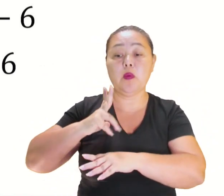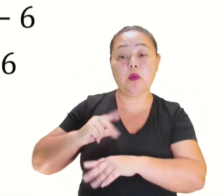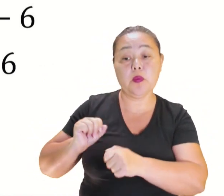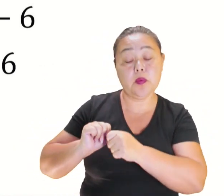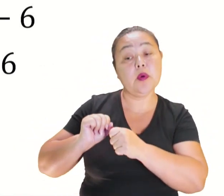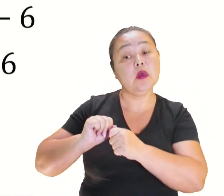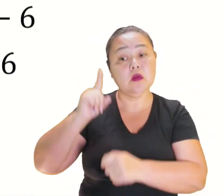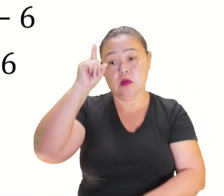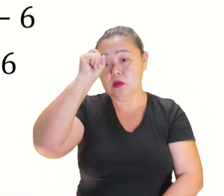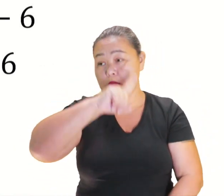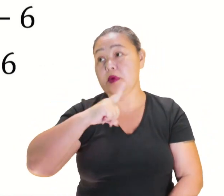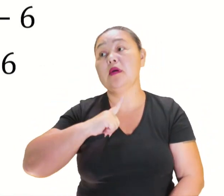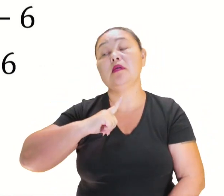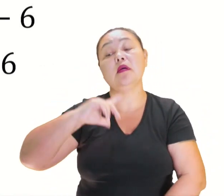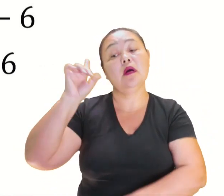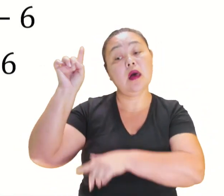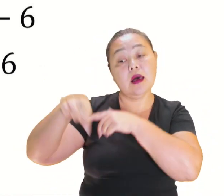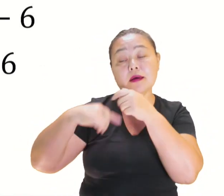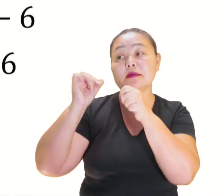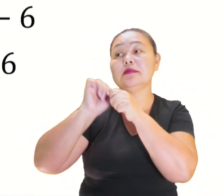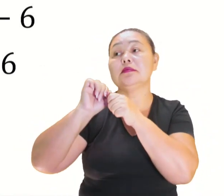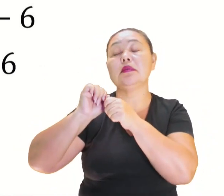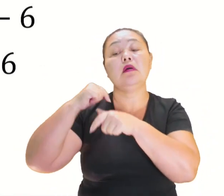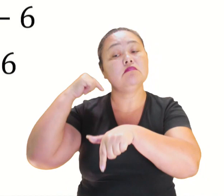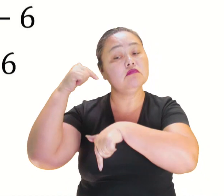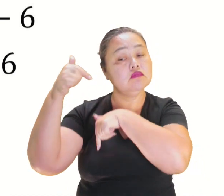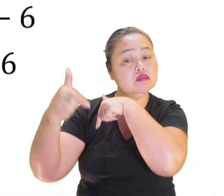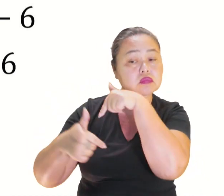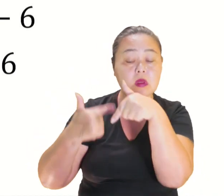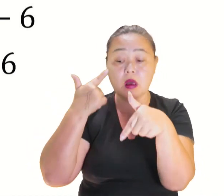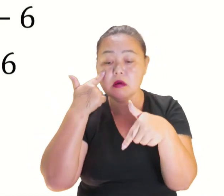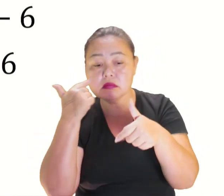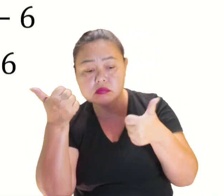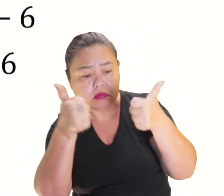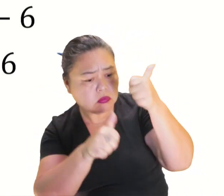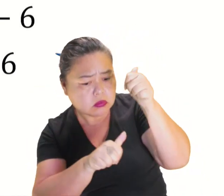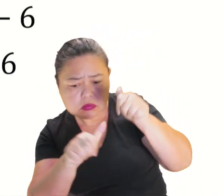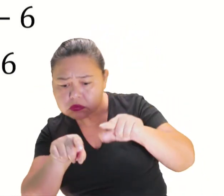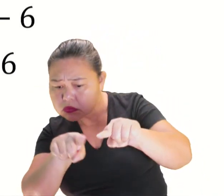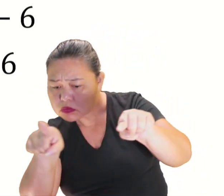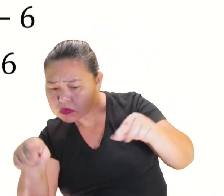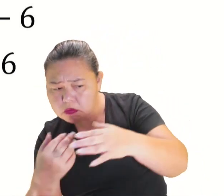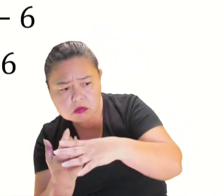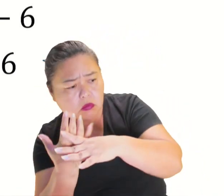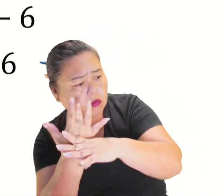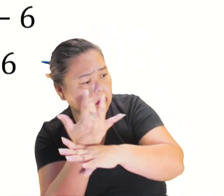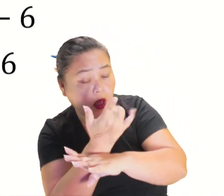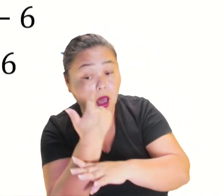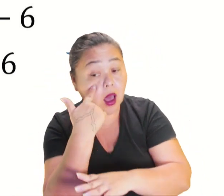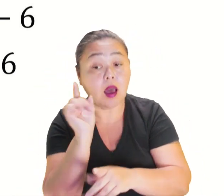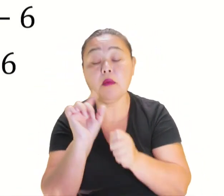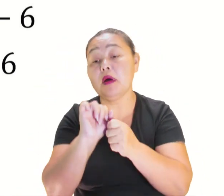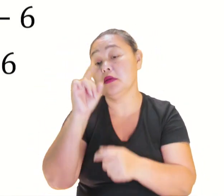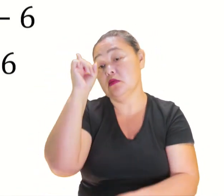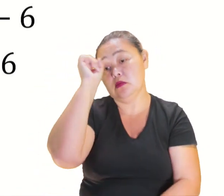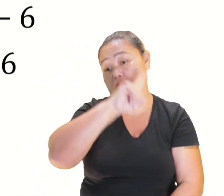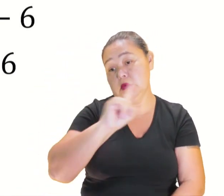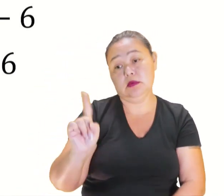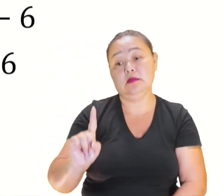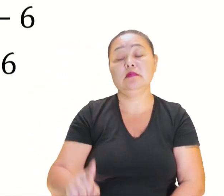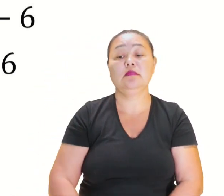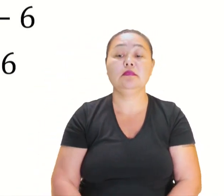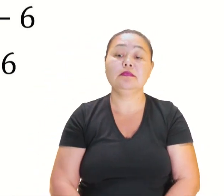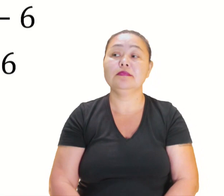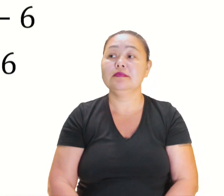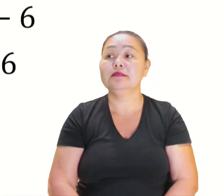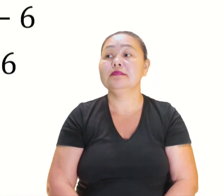dá trabalho, porque tem que olhar se tem alguma coisa, tem que tirar, tem que... Então, é trabalhoso, mas não é difícil,